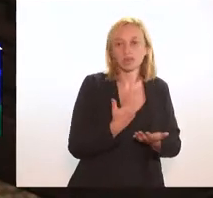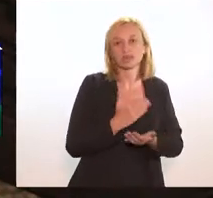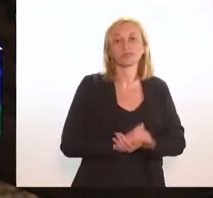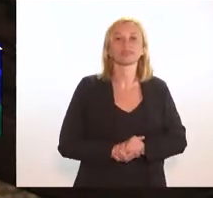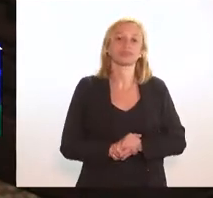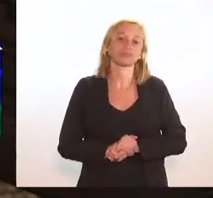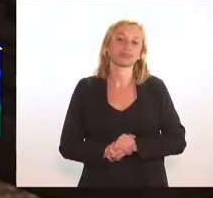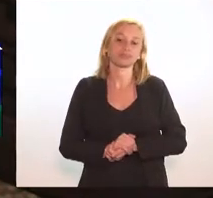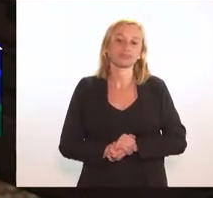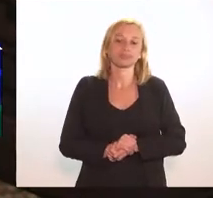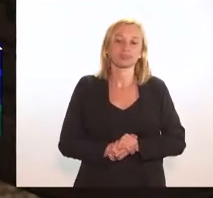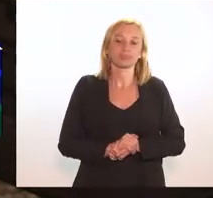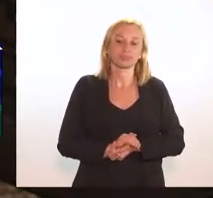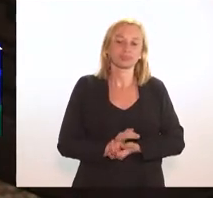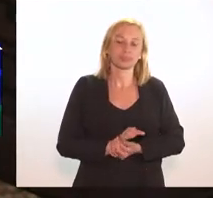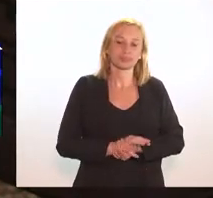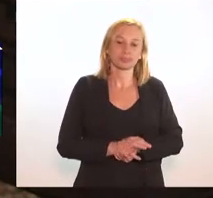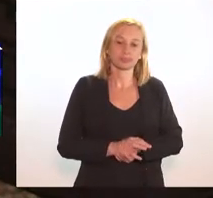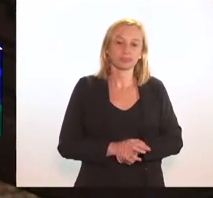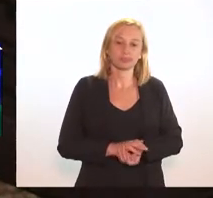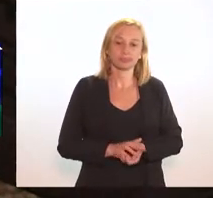solicitação.